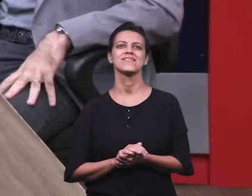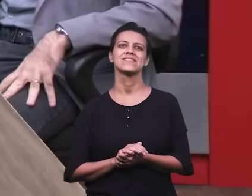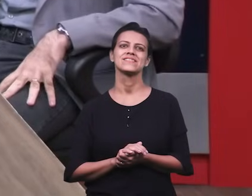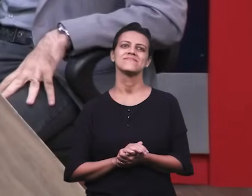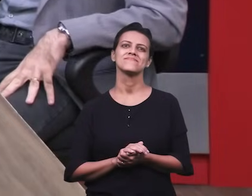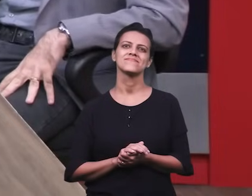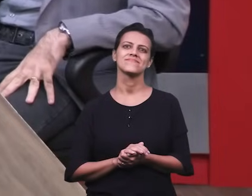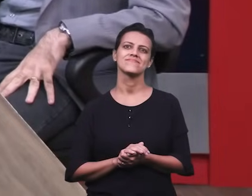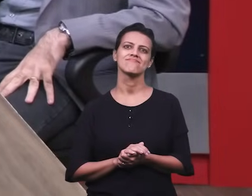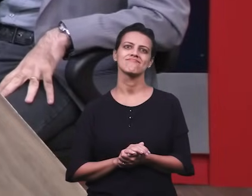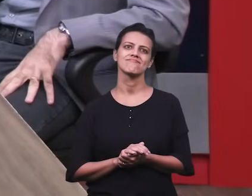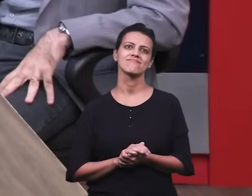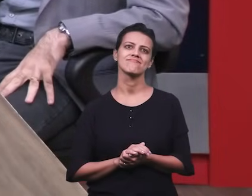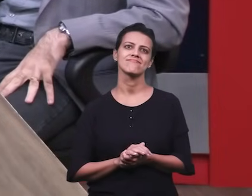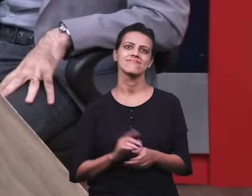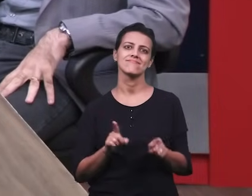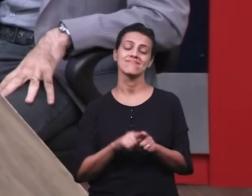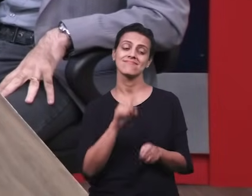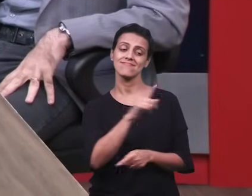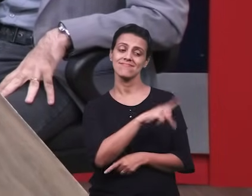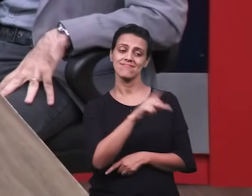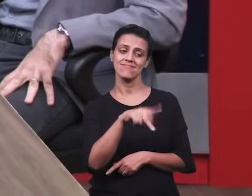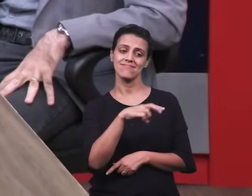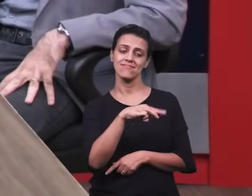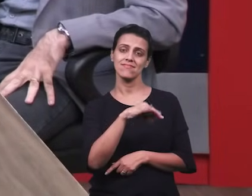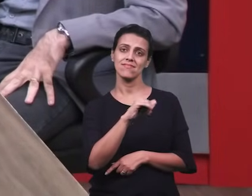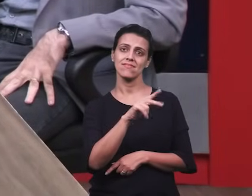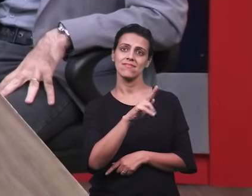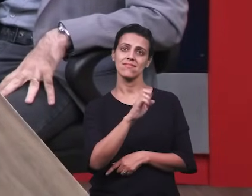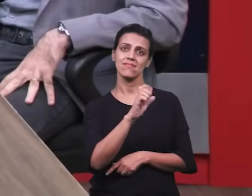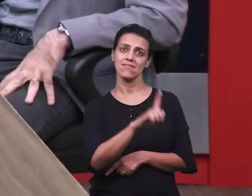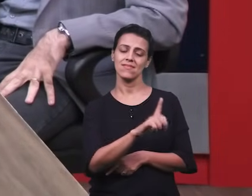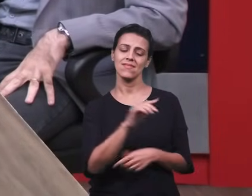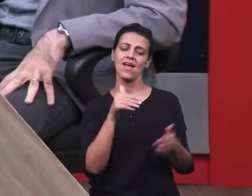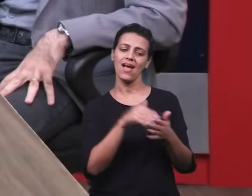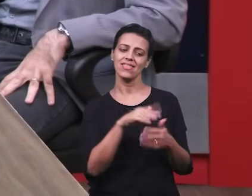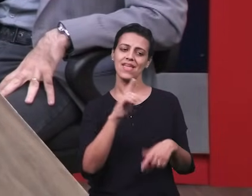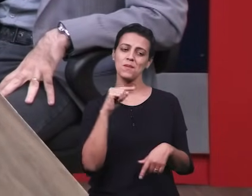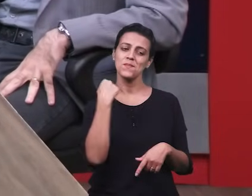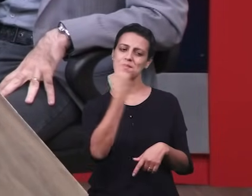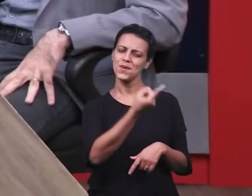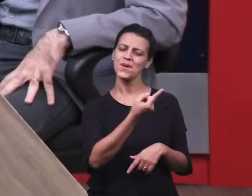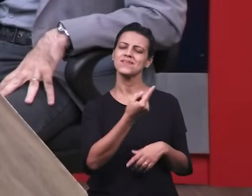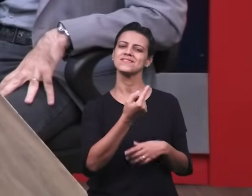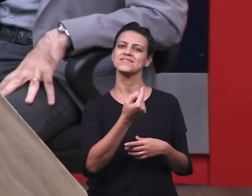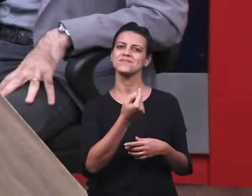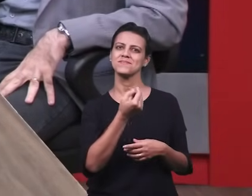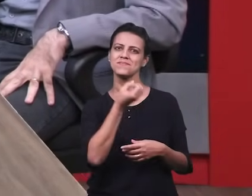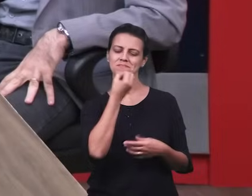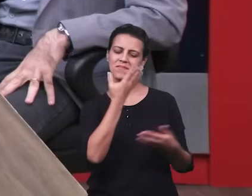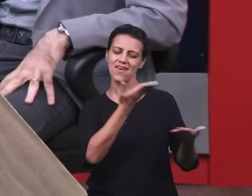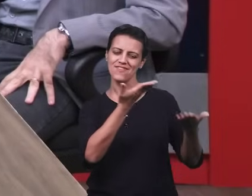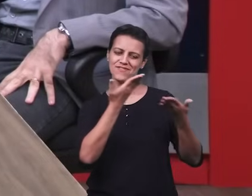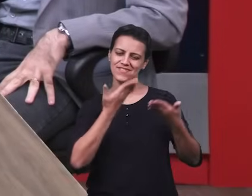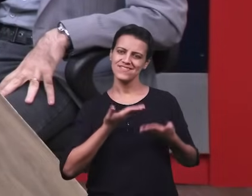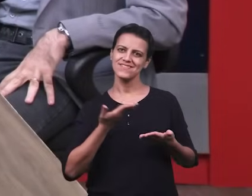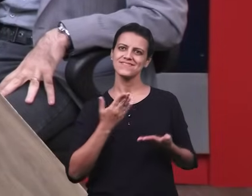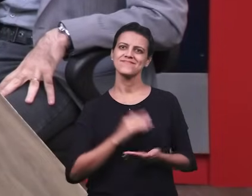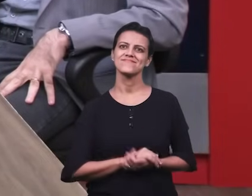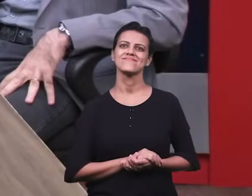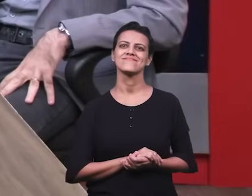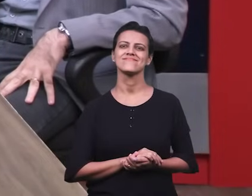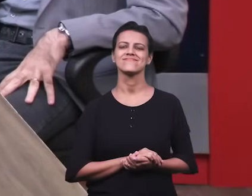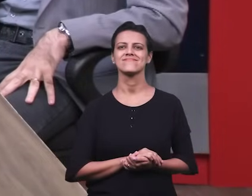pastor Miguel. Professor Miguel, até o próximo programa, até uma próxima oportunidade, seja sempre muito